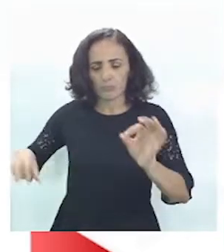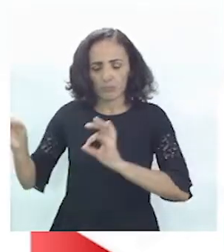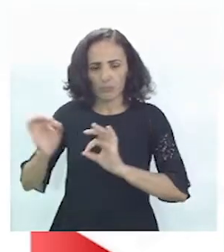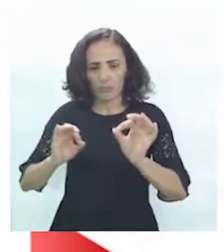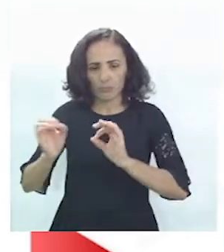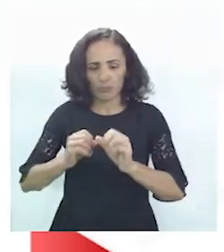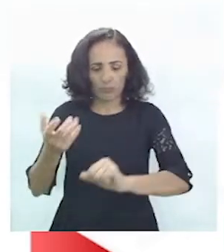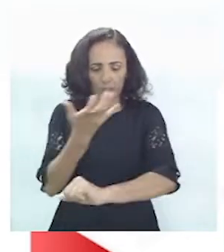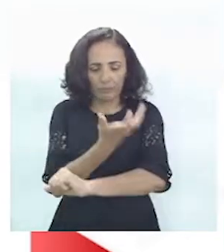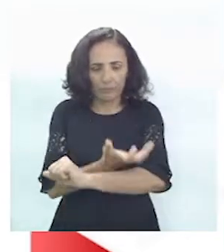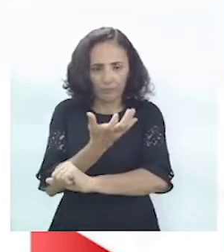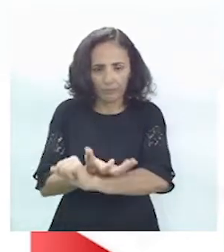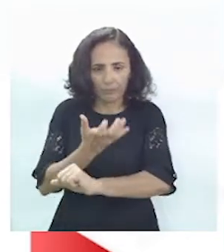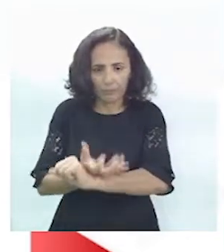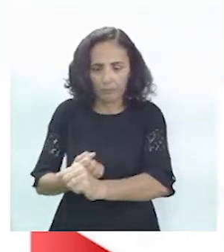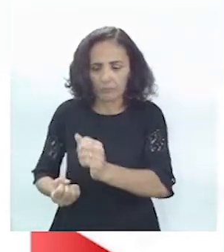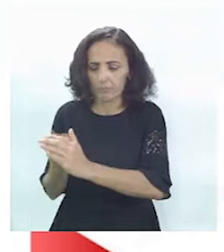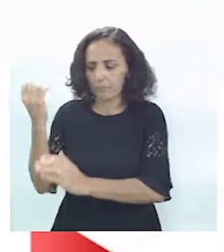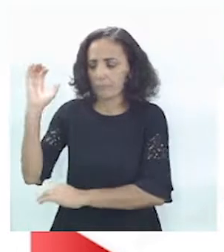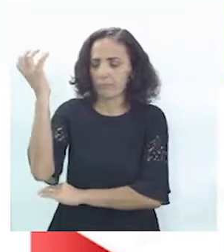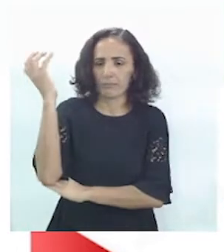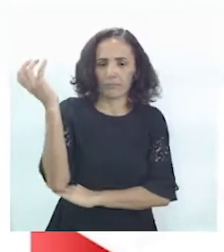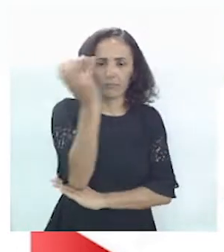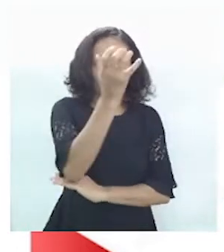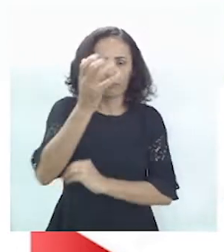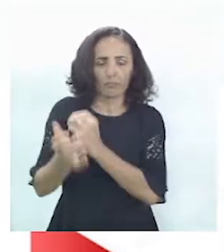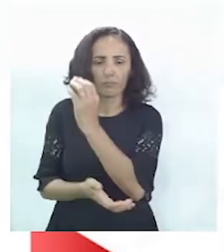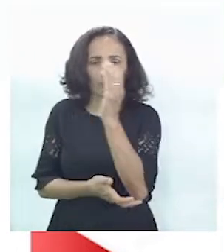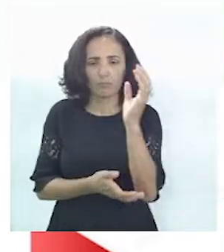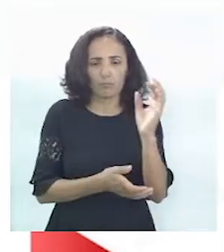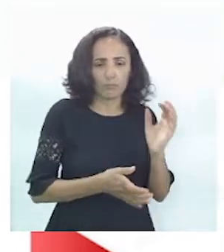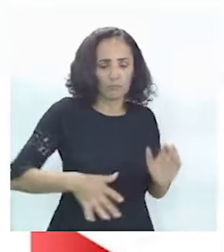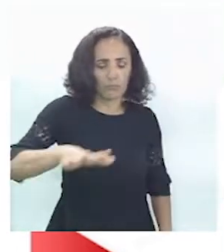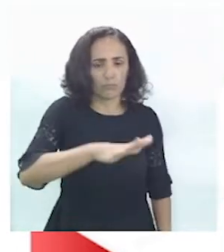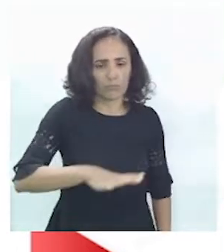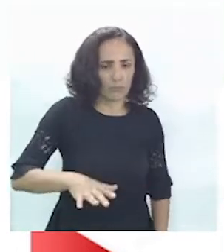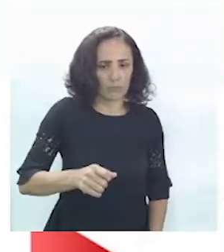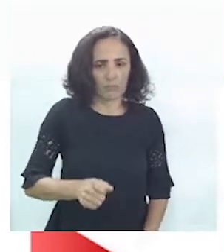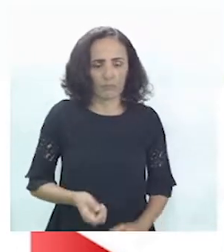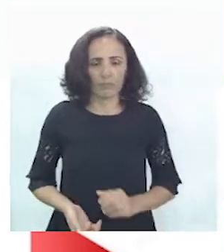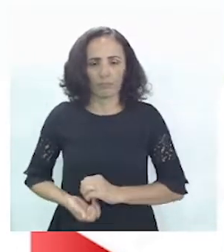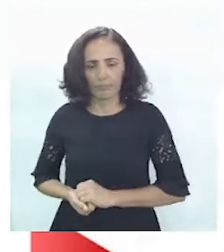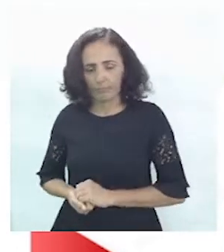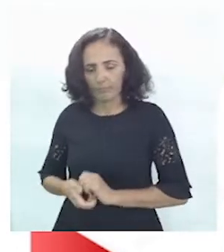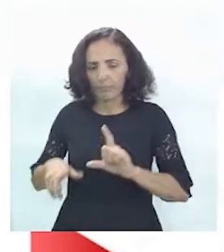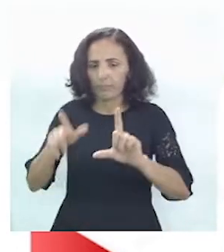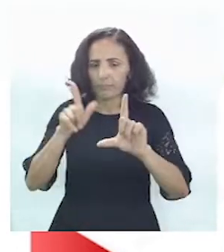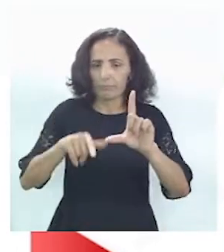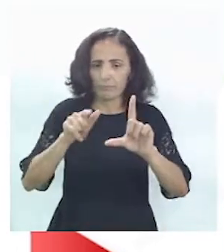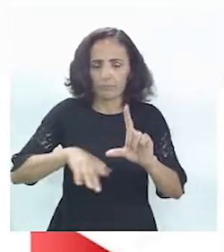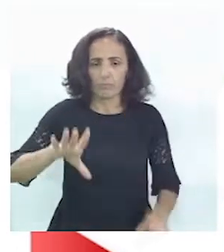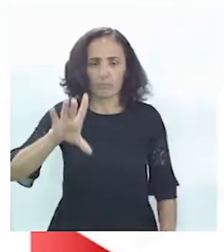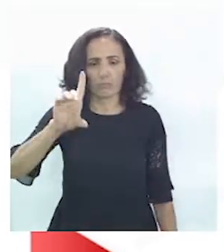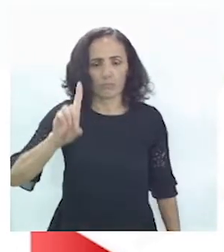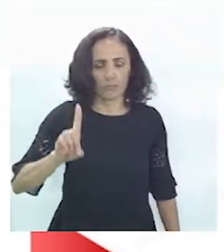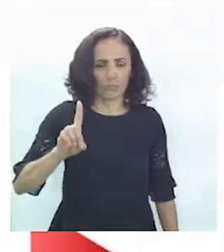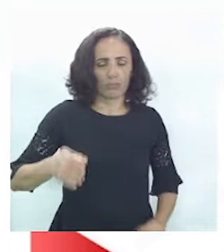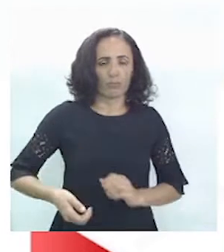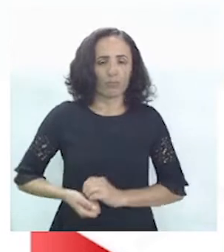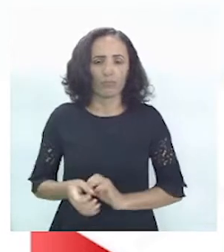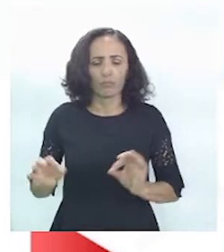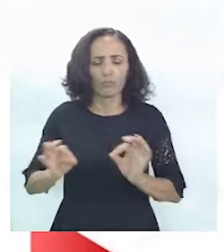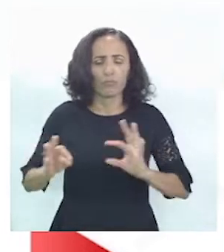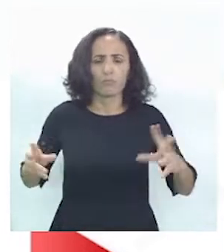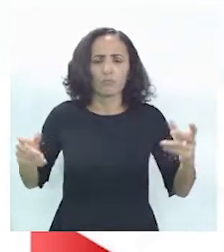cobertura vegetal nativa existente ali nas áreas alagadas. Letra D. Emissão de